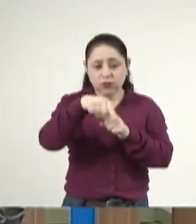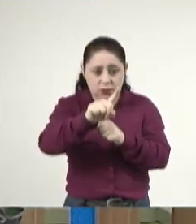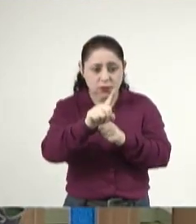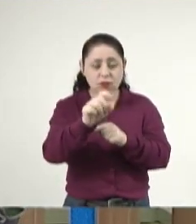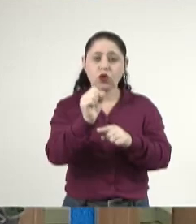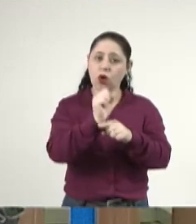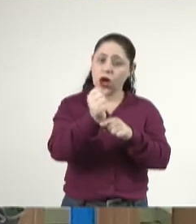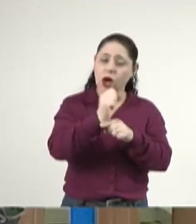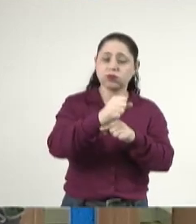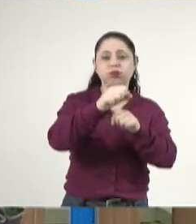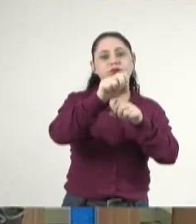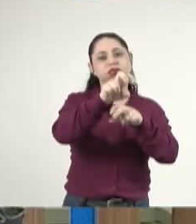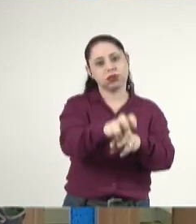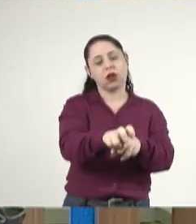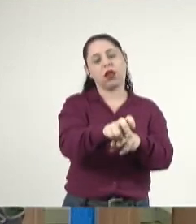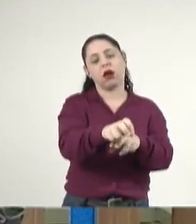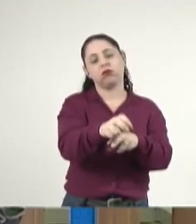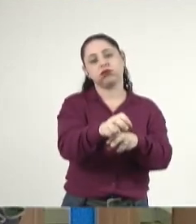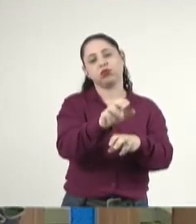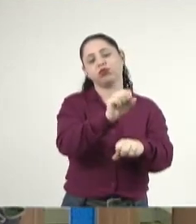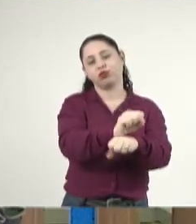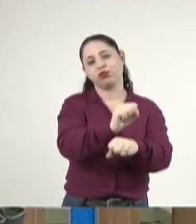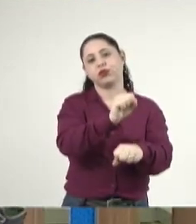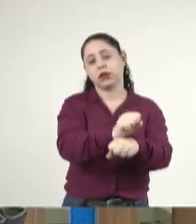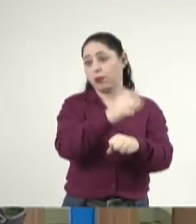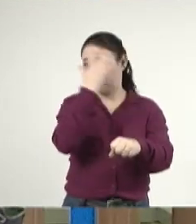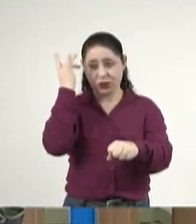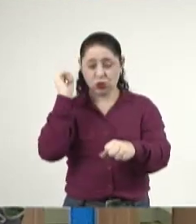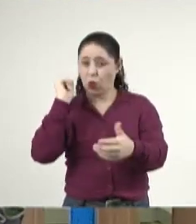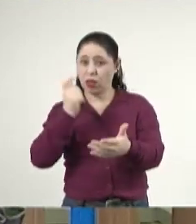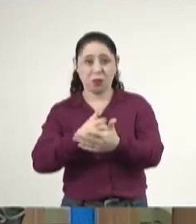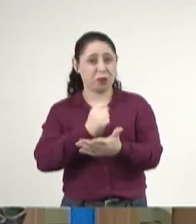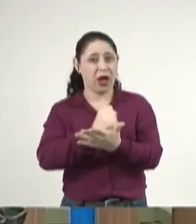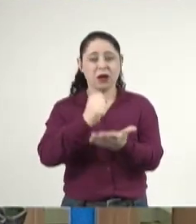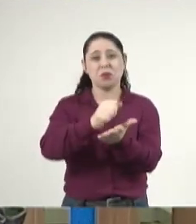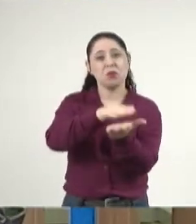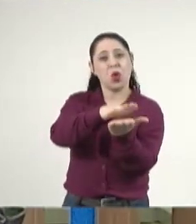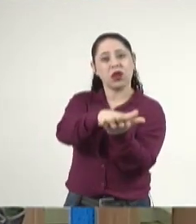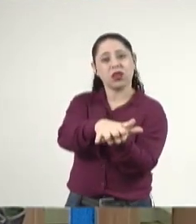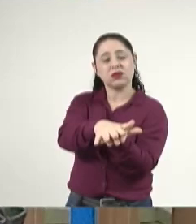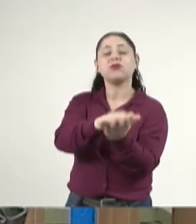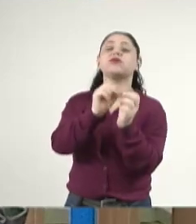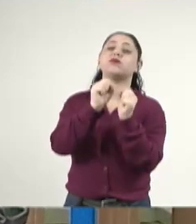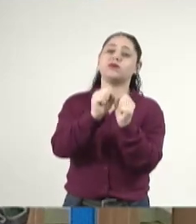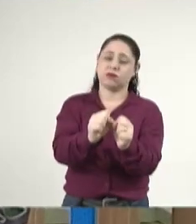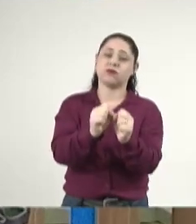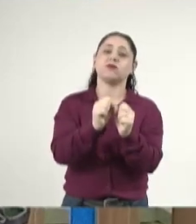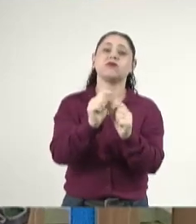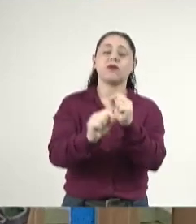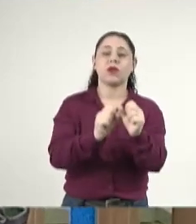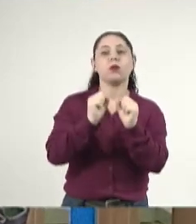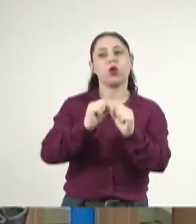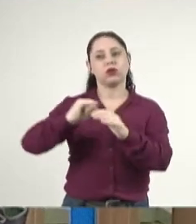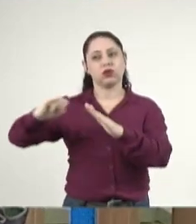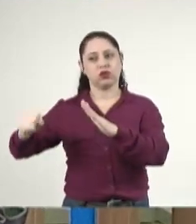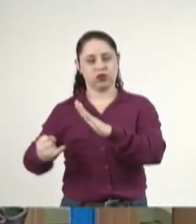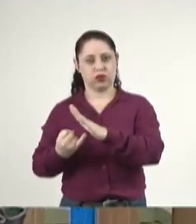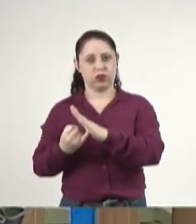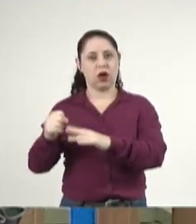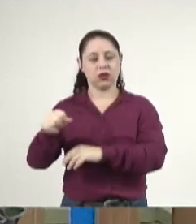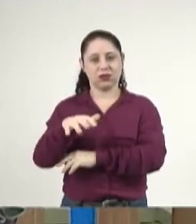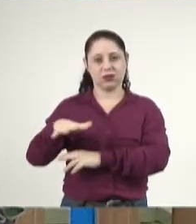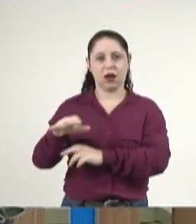que estão parados no pátio, que os proprietários não fazem a regularização, para que eles possam ser utilizados por entidades